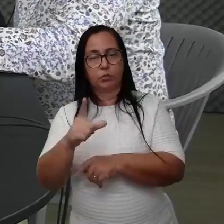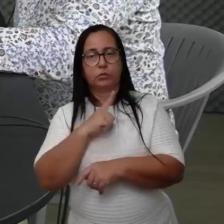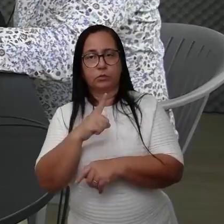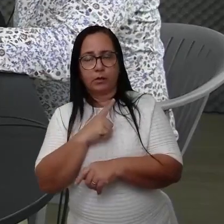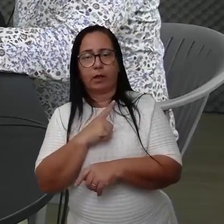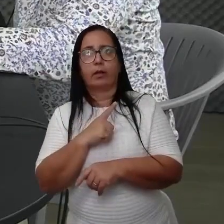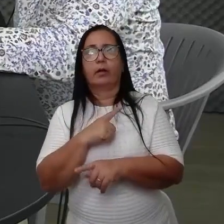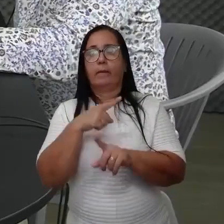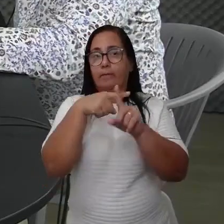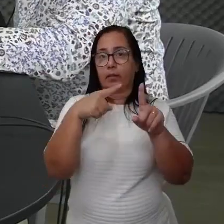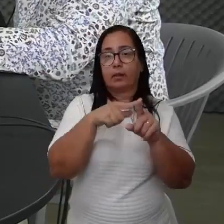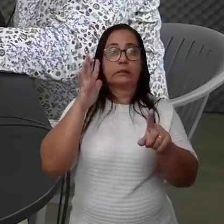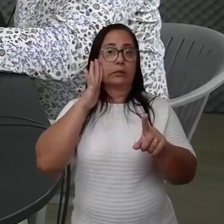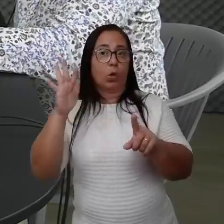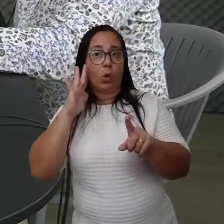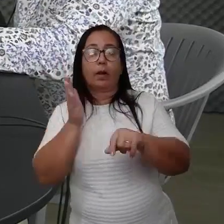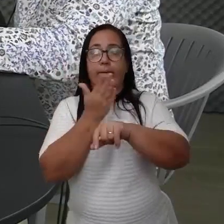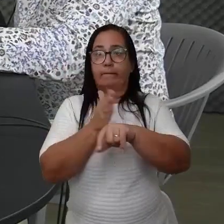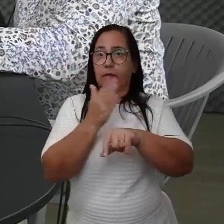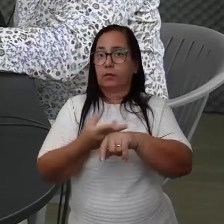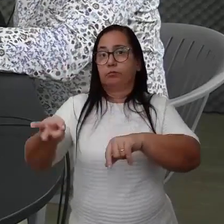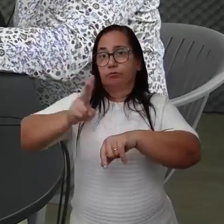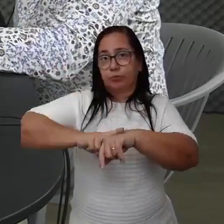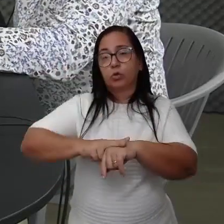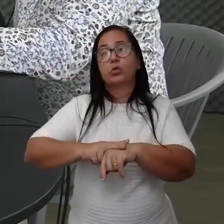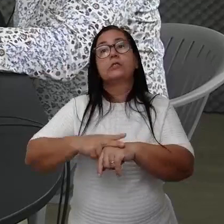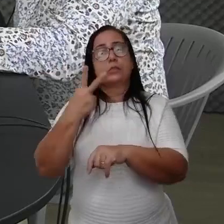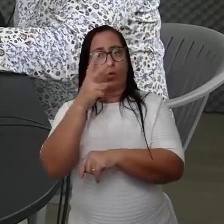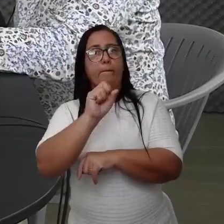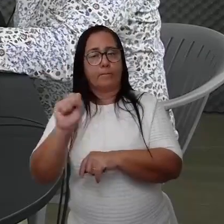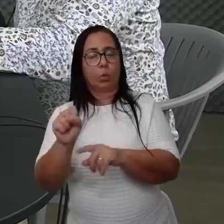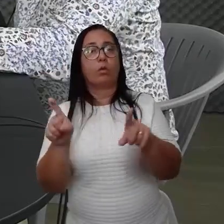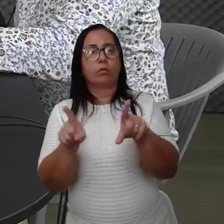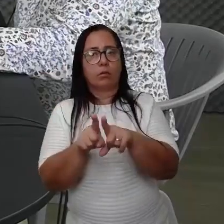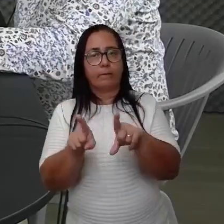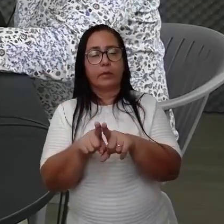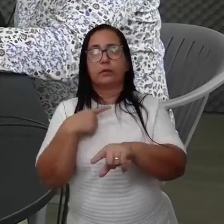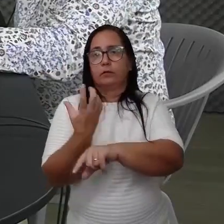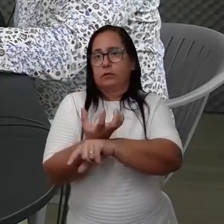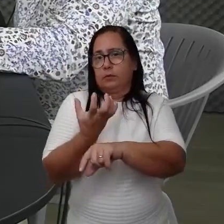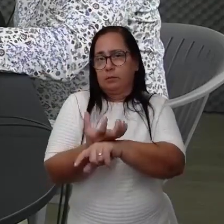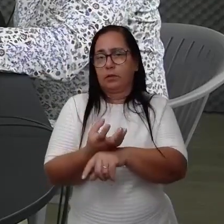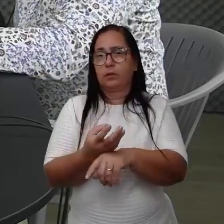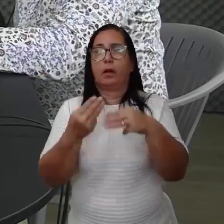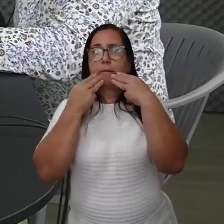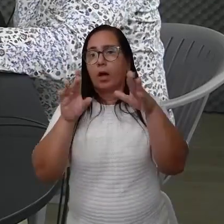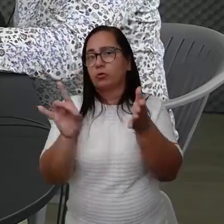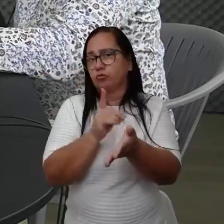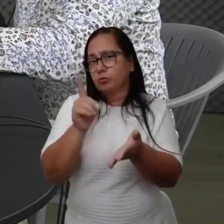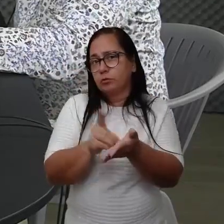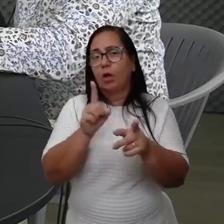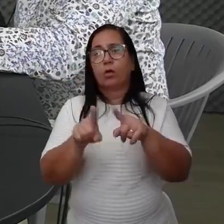uma metade teórica, uma metade prática. Para o segundo também, a gente trouxe disciplinas como marketing digital,